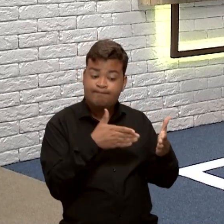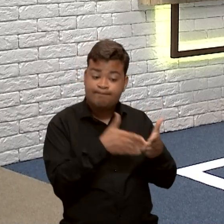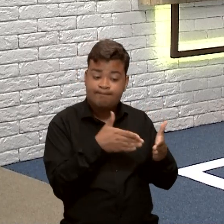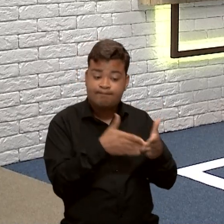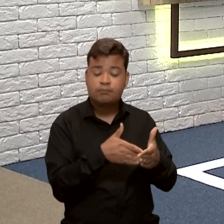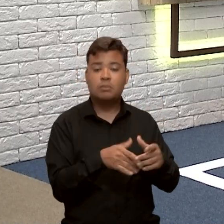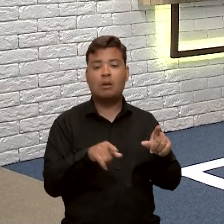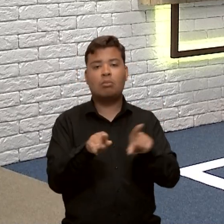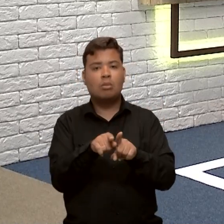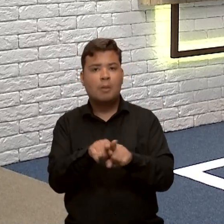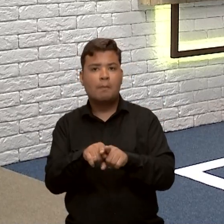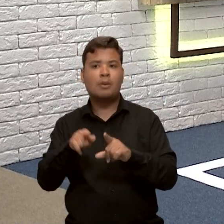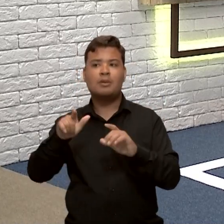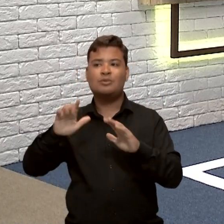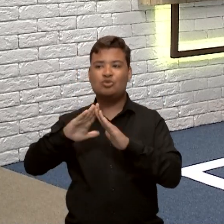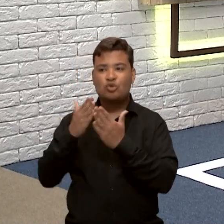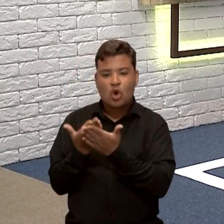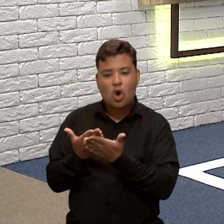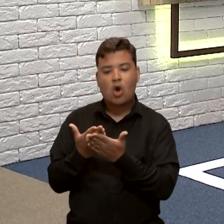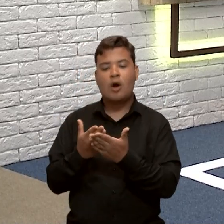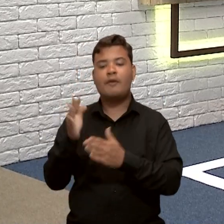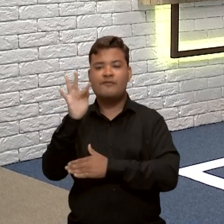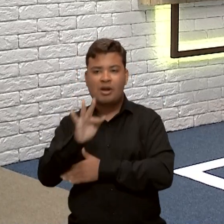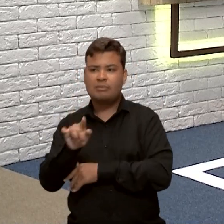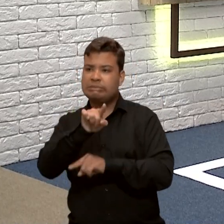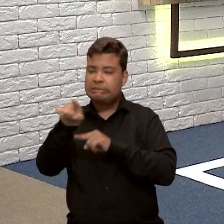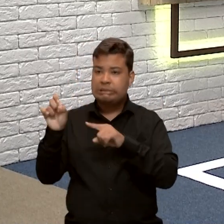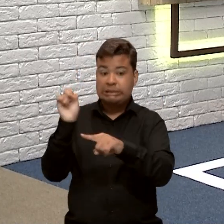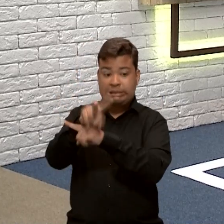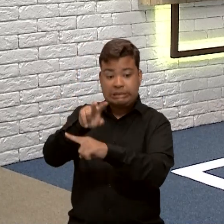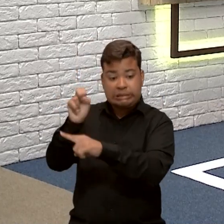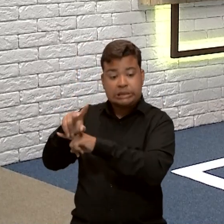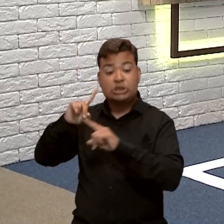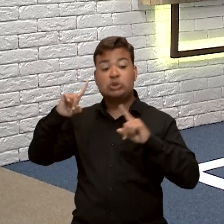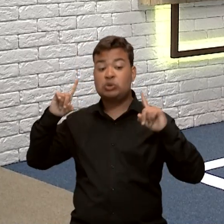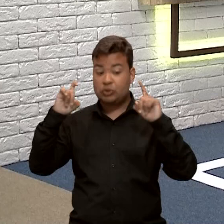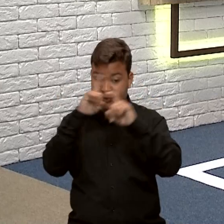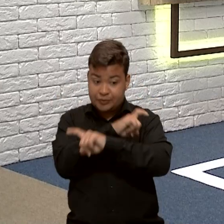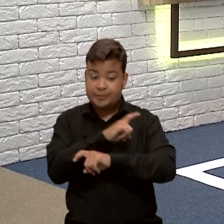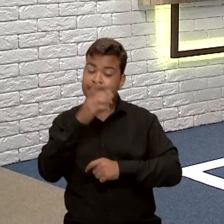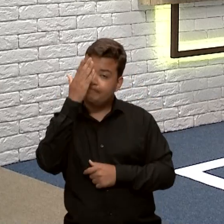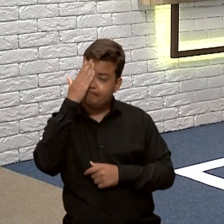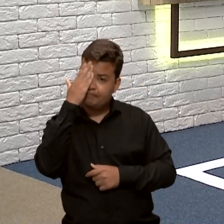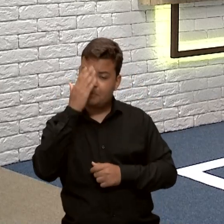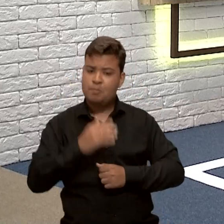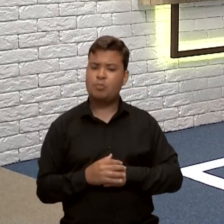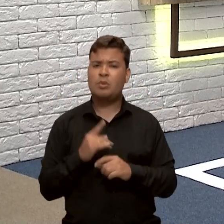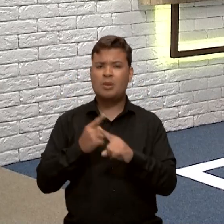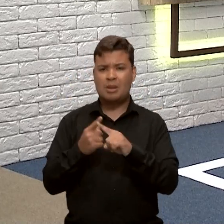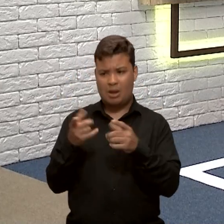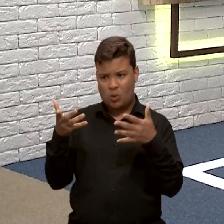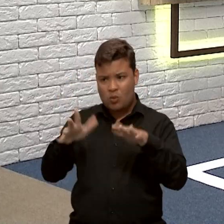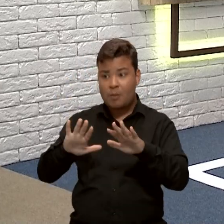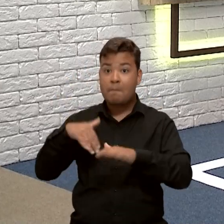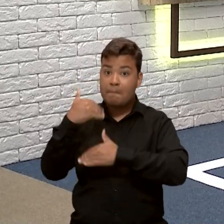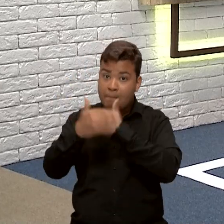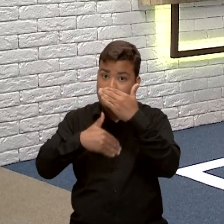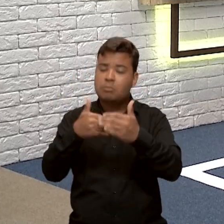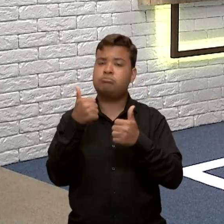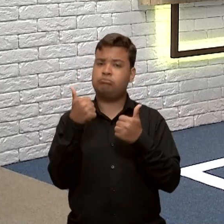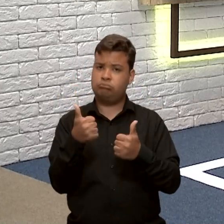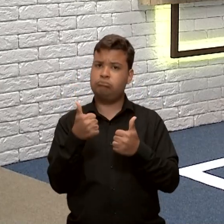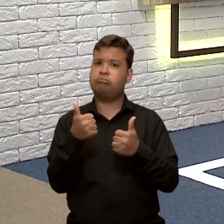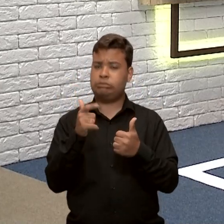à educação formal, né? Que a gente está falando dessa evolução da inclusão, mas a gente sabe que a gente não está no lugar ideal, né?